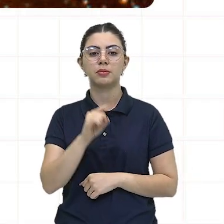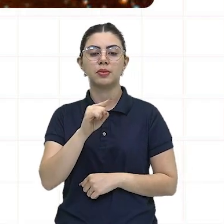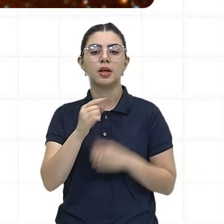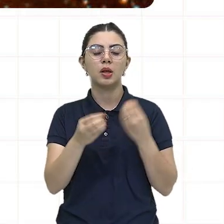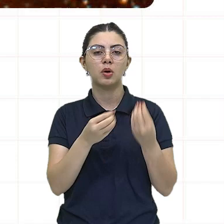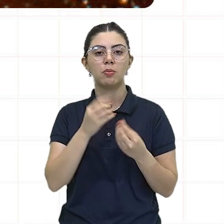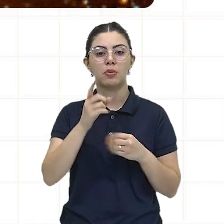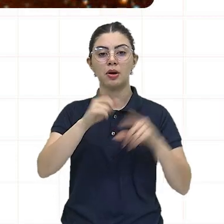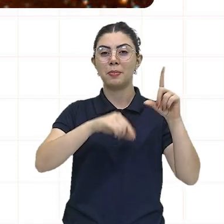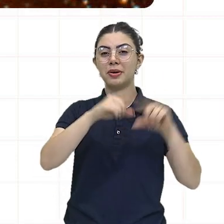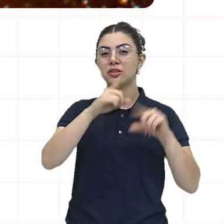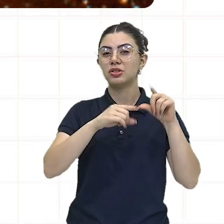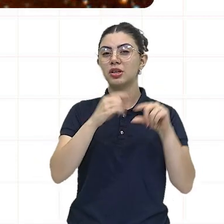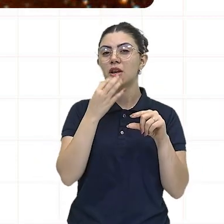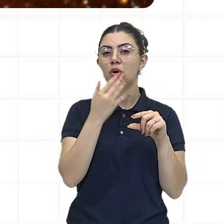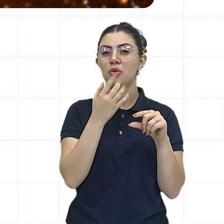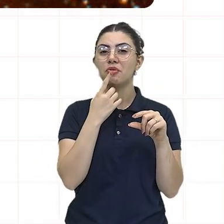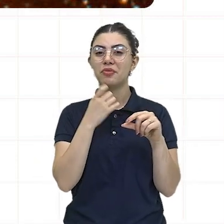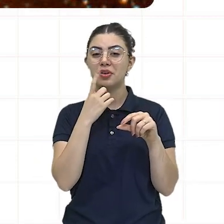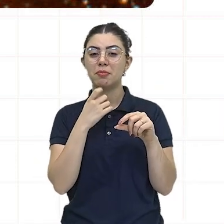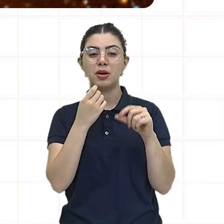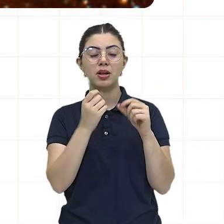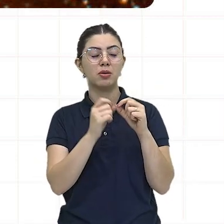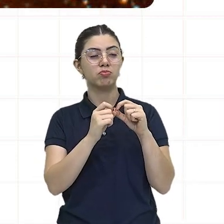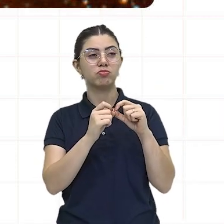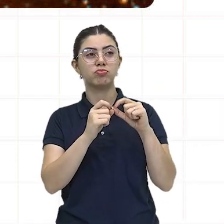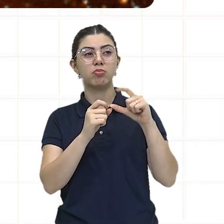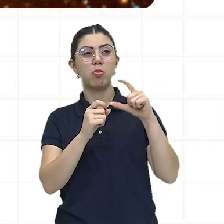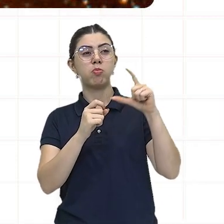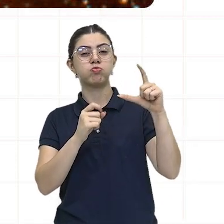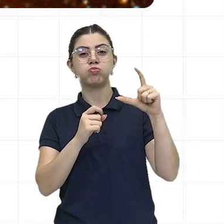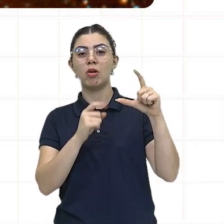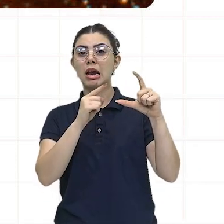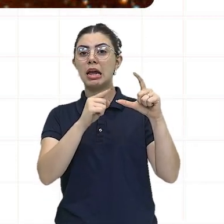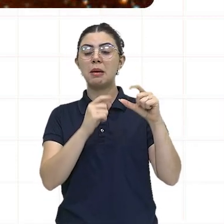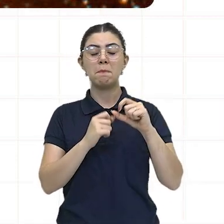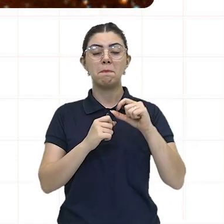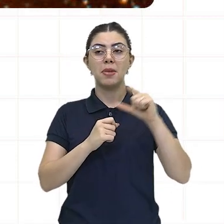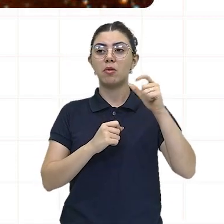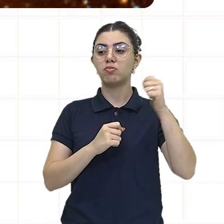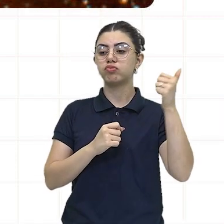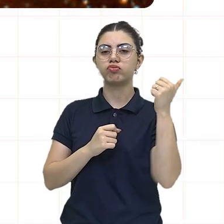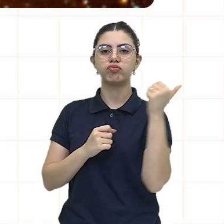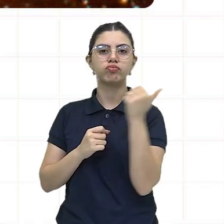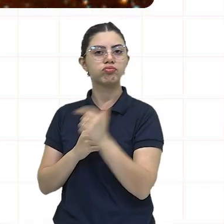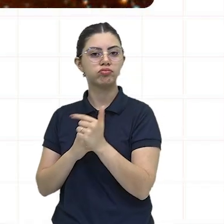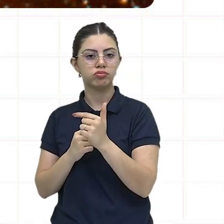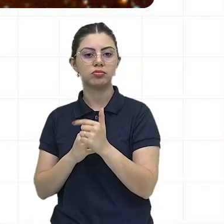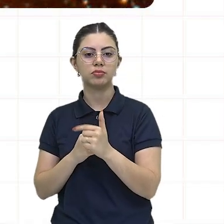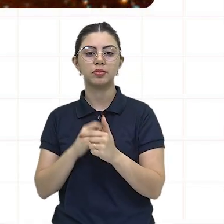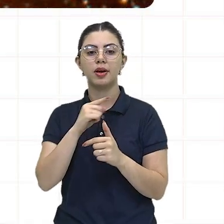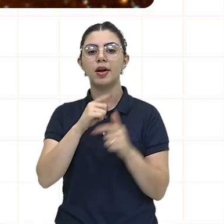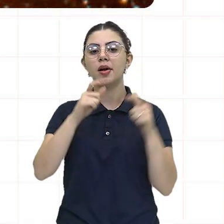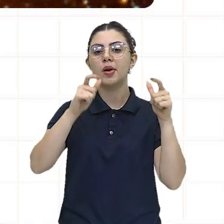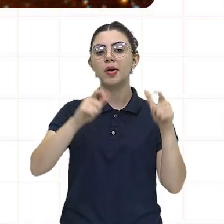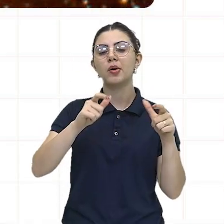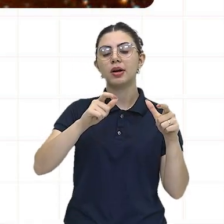gigante estrela vermelha que está localizada na constelação de Scutum.